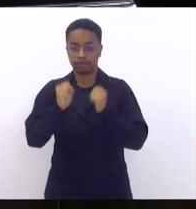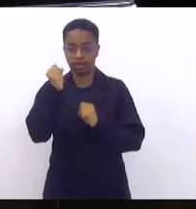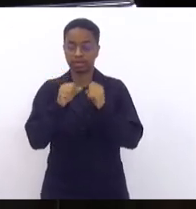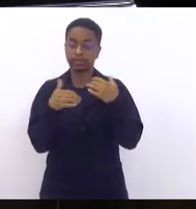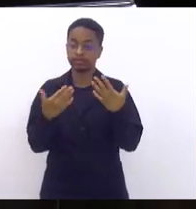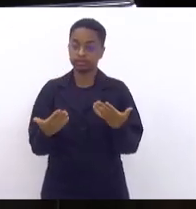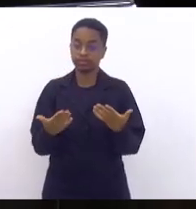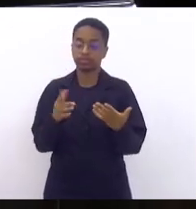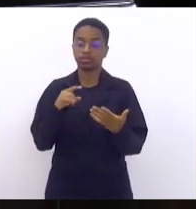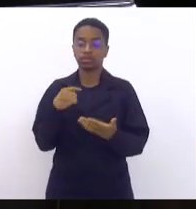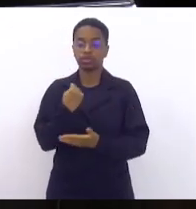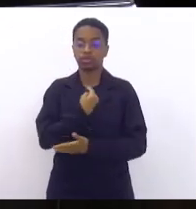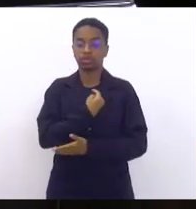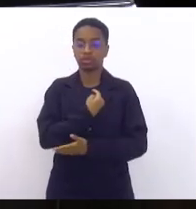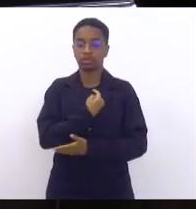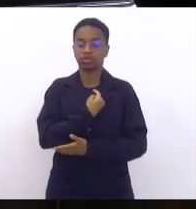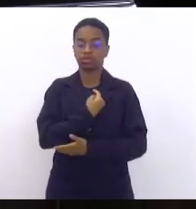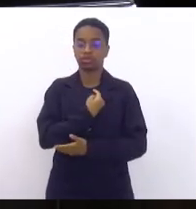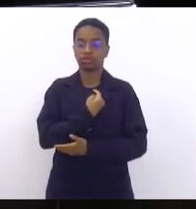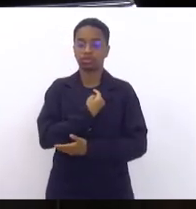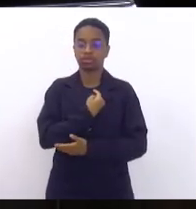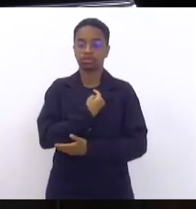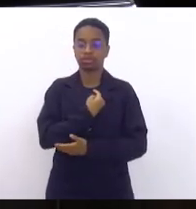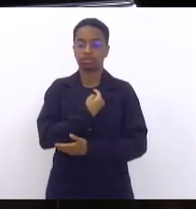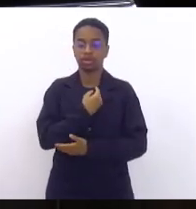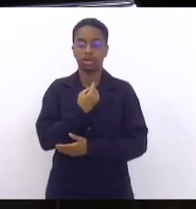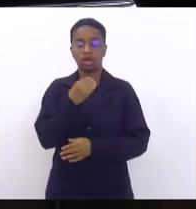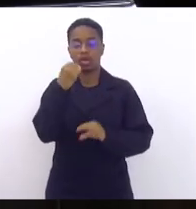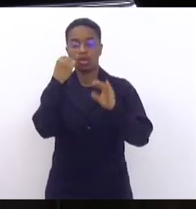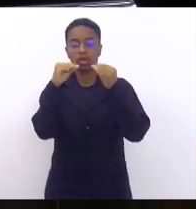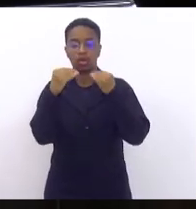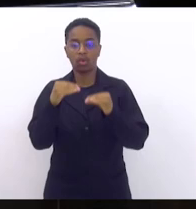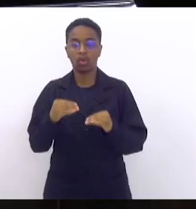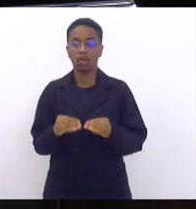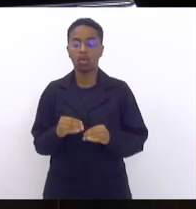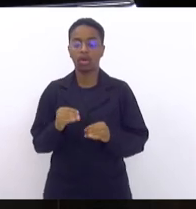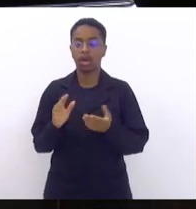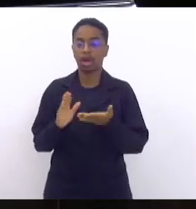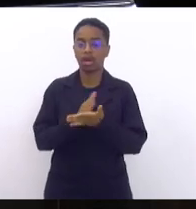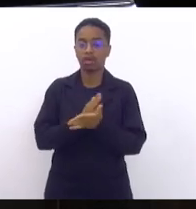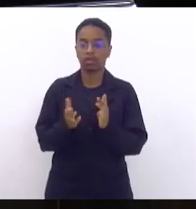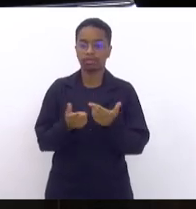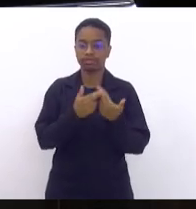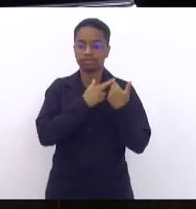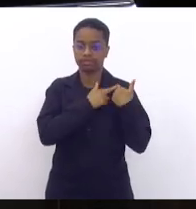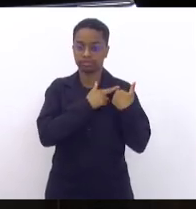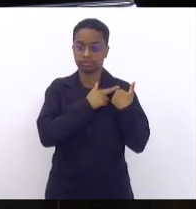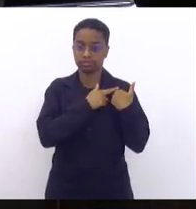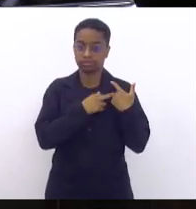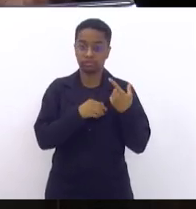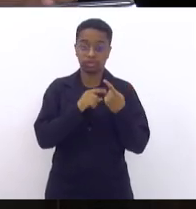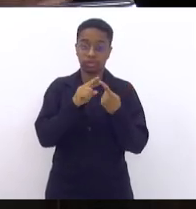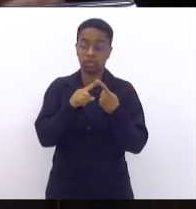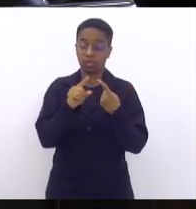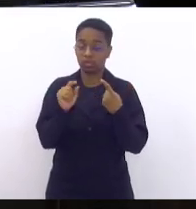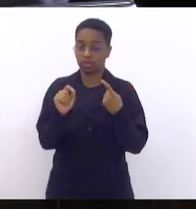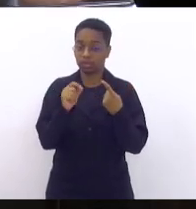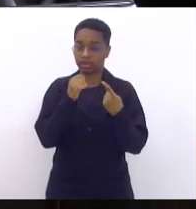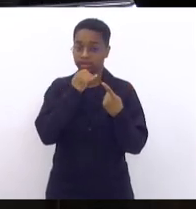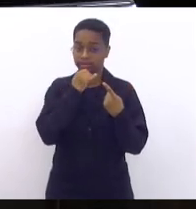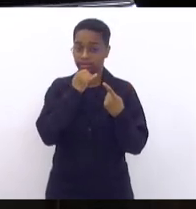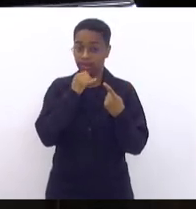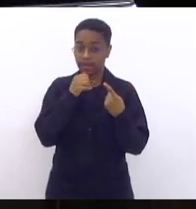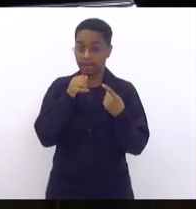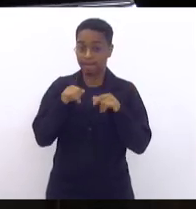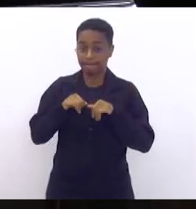a gente tem que colocar na verdade no meio dessa cadeia algumas responsabilidades uma delas é por exemplo o